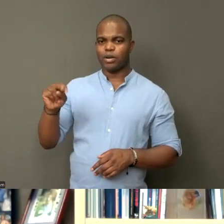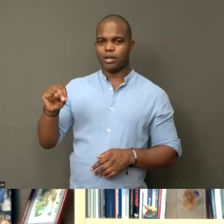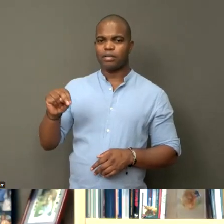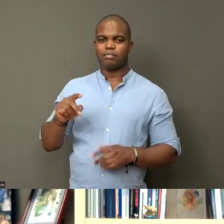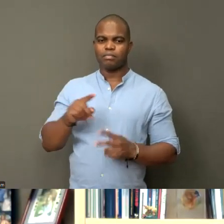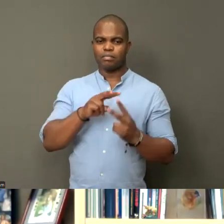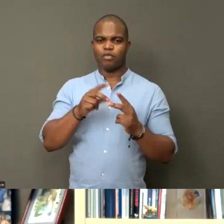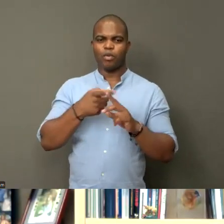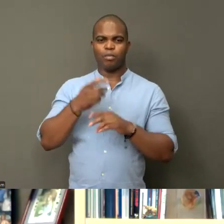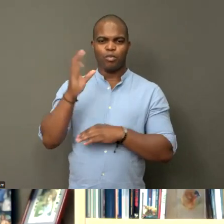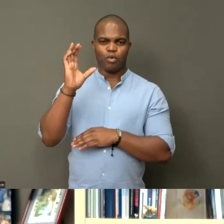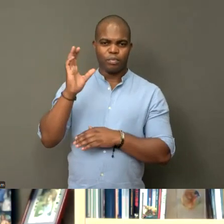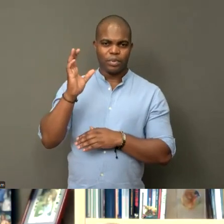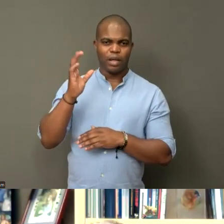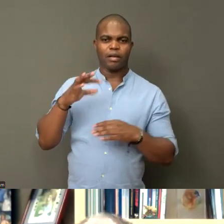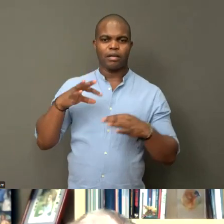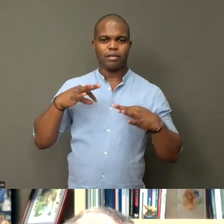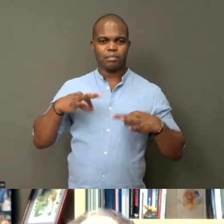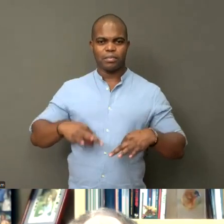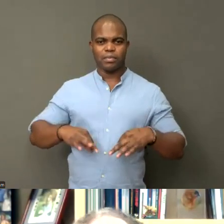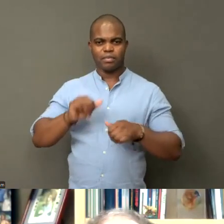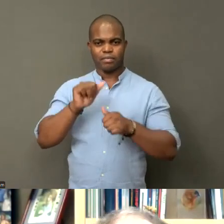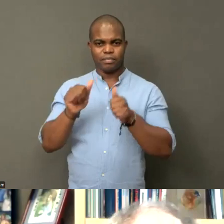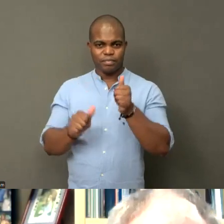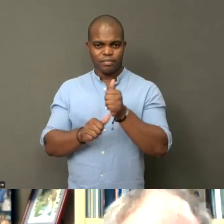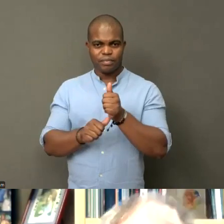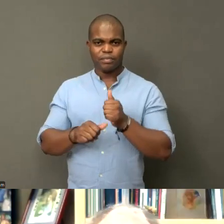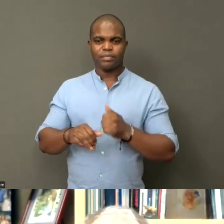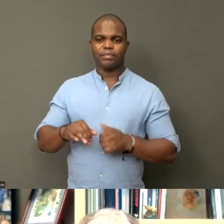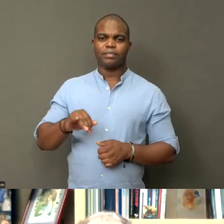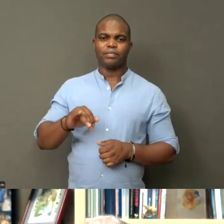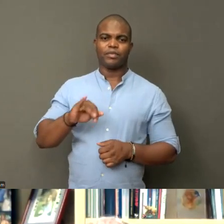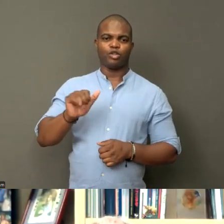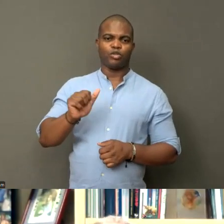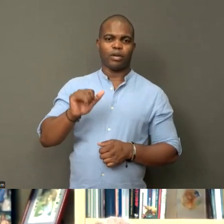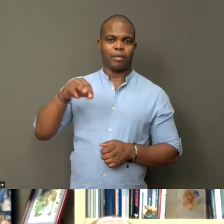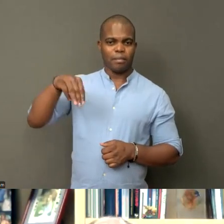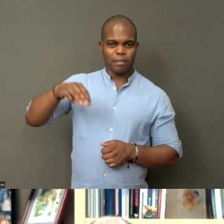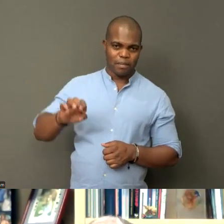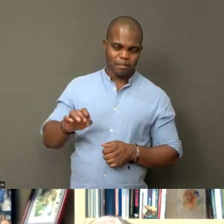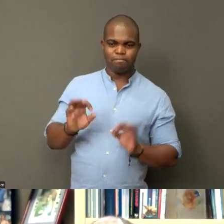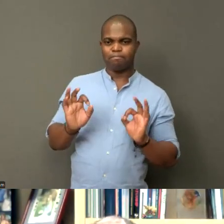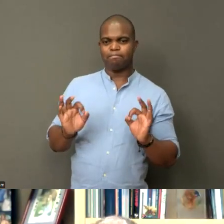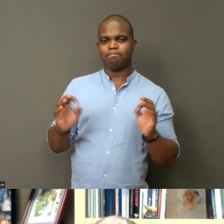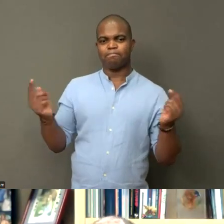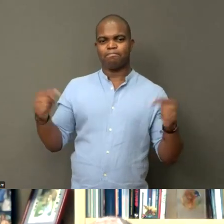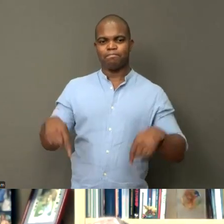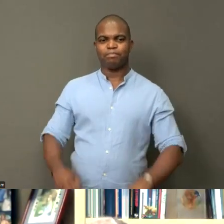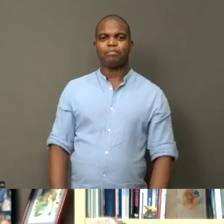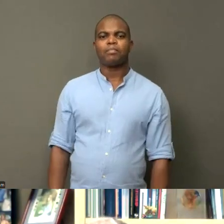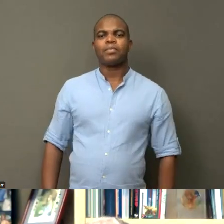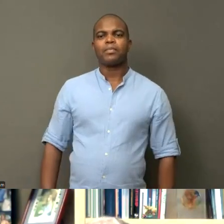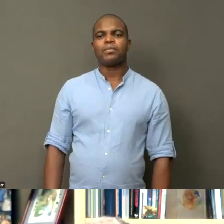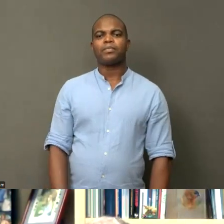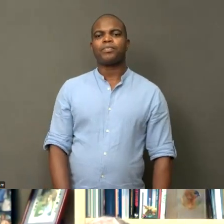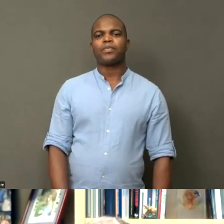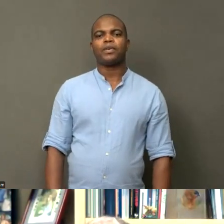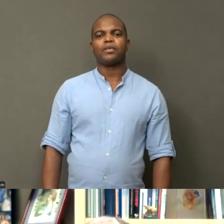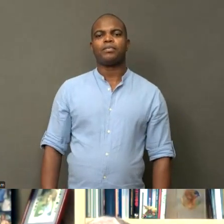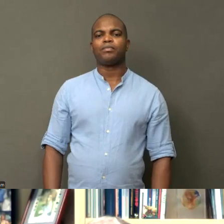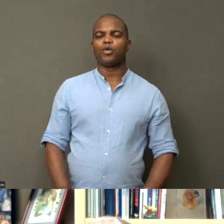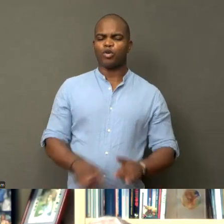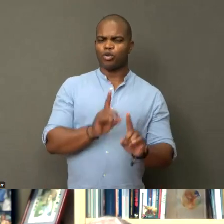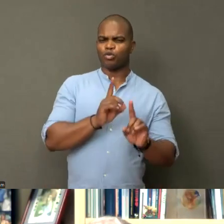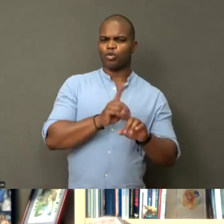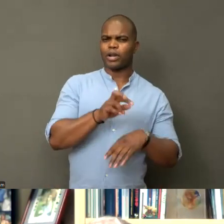da Colômbia, vice-ministro Raimel Megel, Dr. Persot, da Guiana.